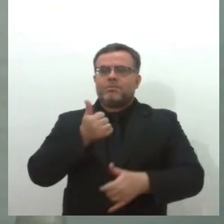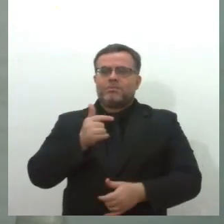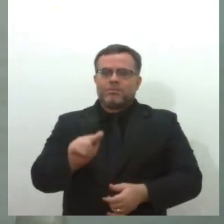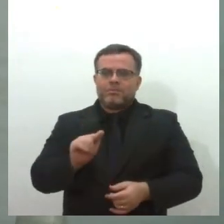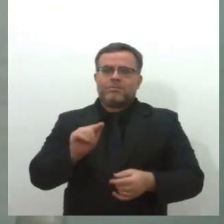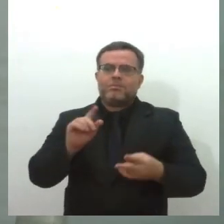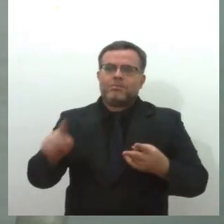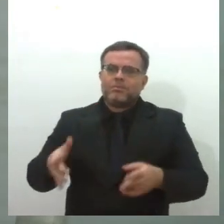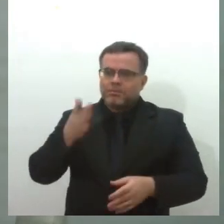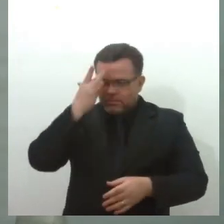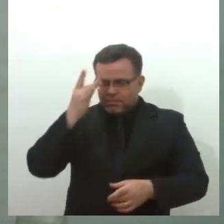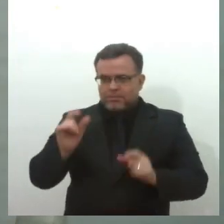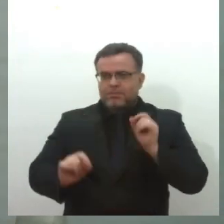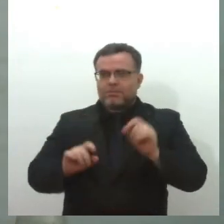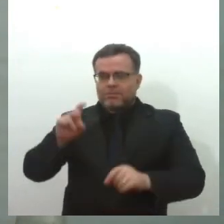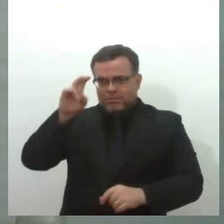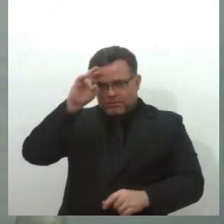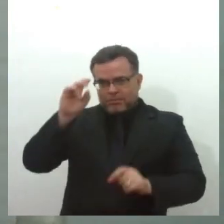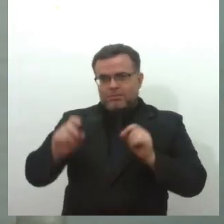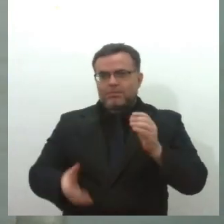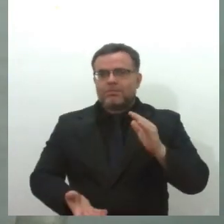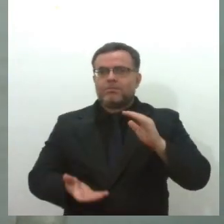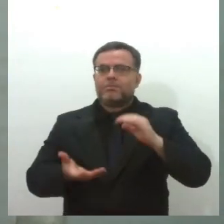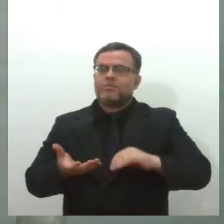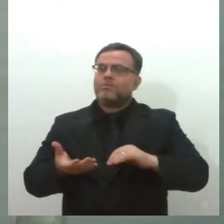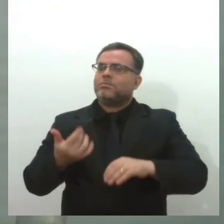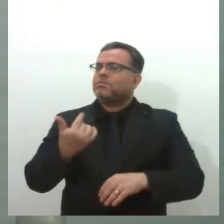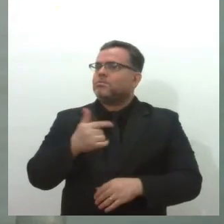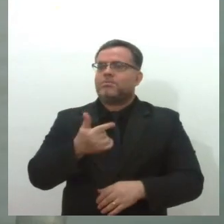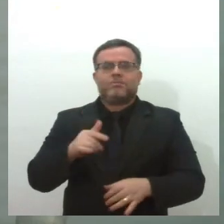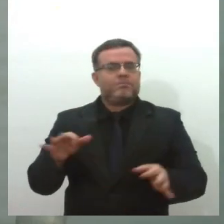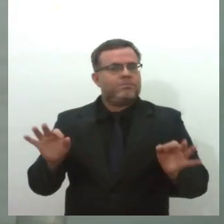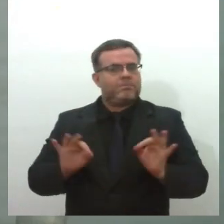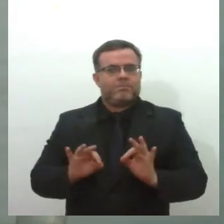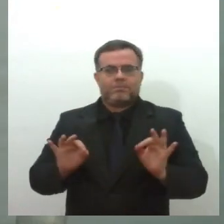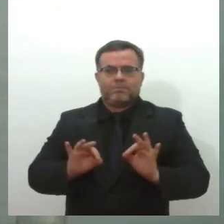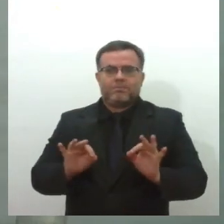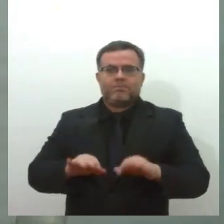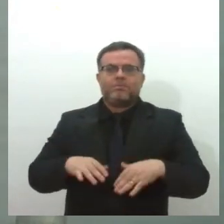março, amanhã, quinta-feira, o Congresso em Pauta não vai ter ao